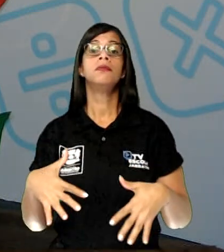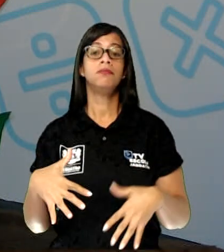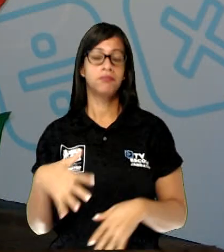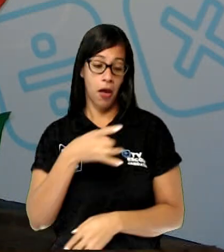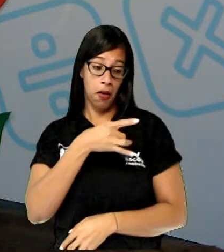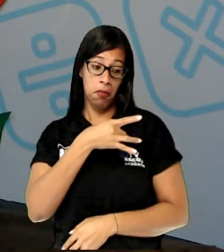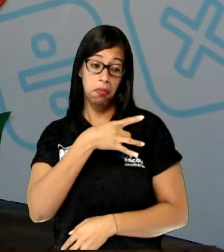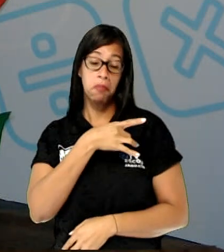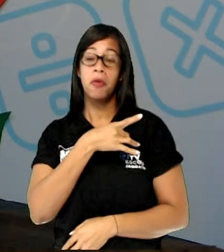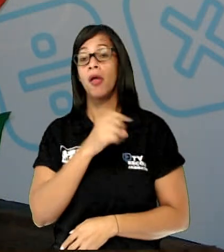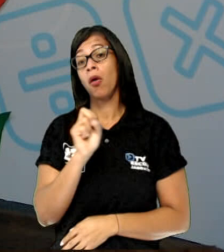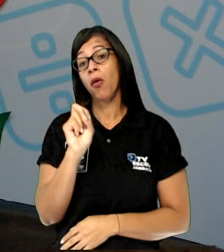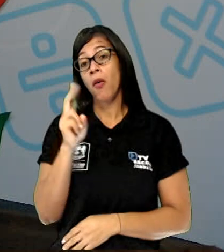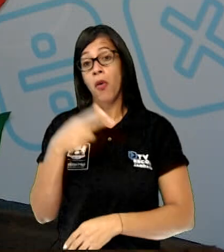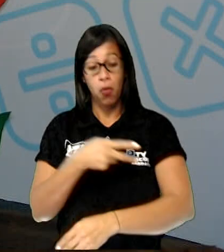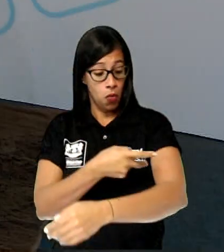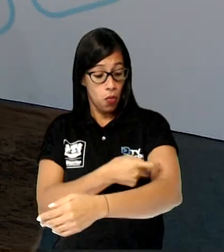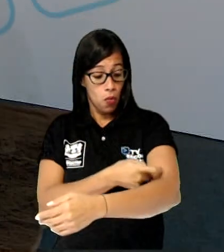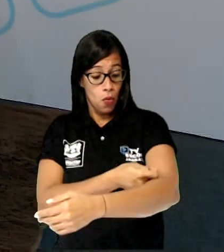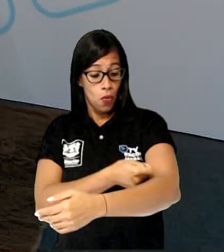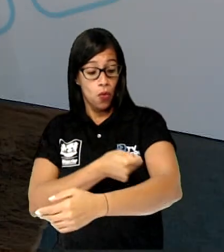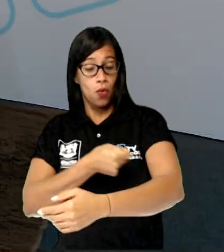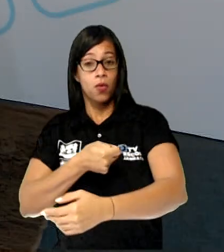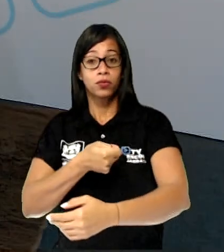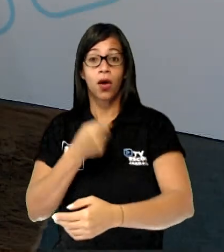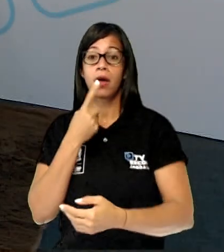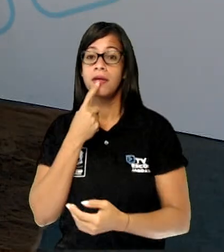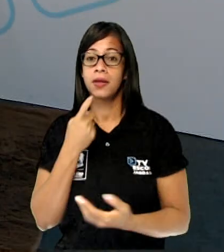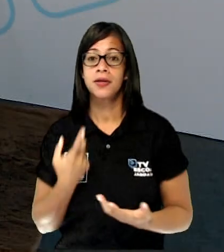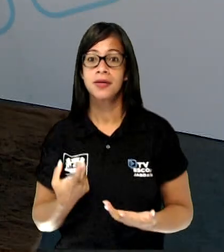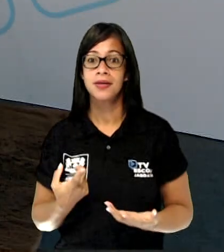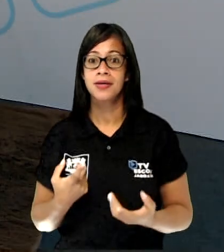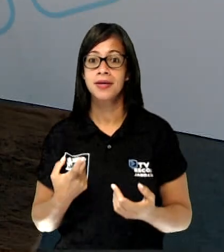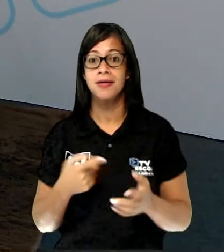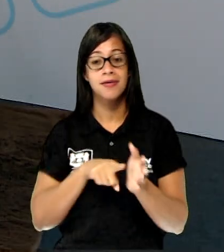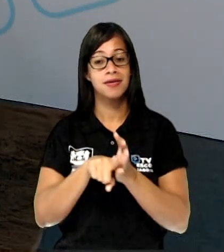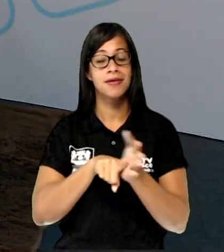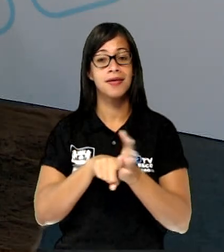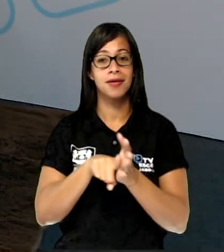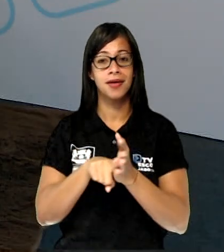exame de sangue. Vamos ver outro tipo de medo.